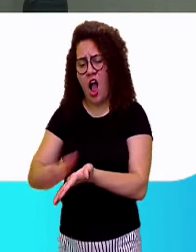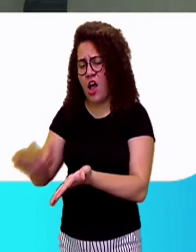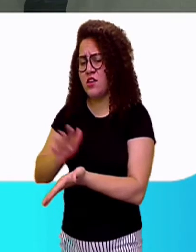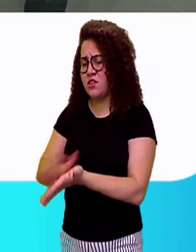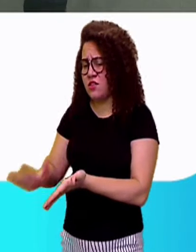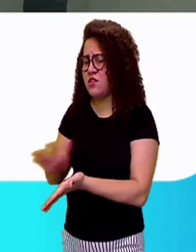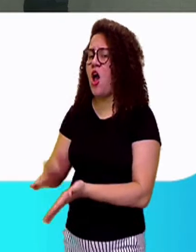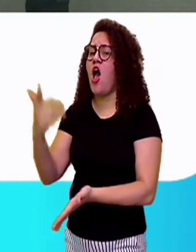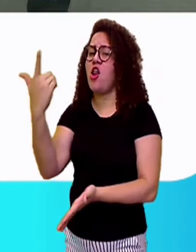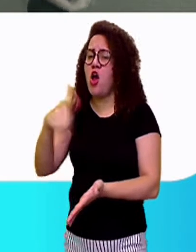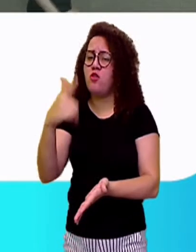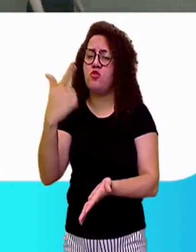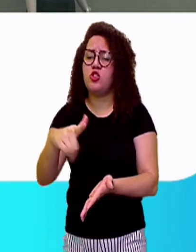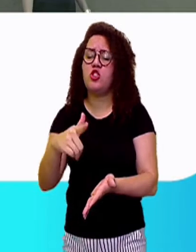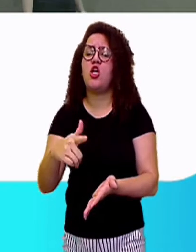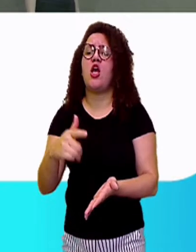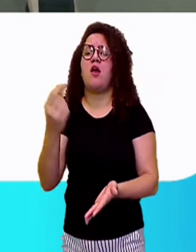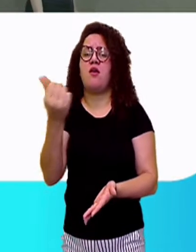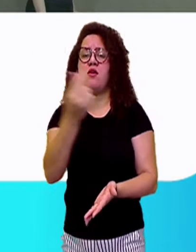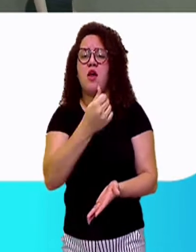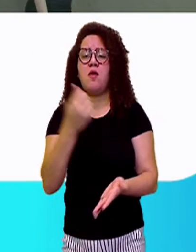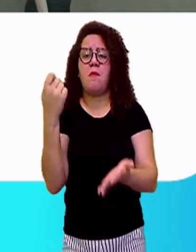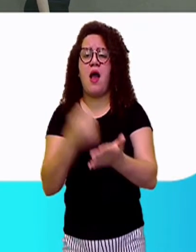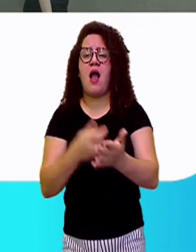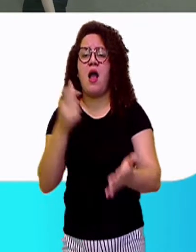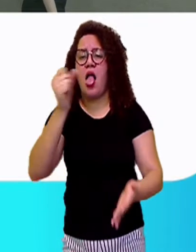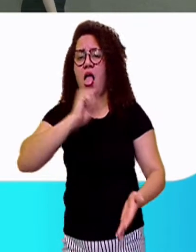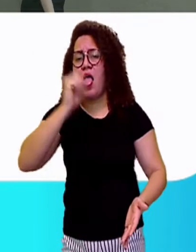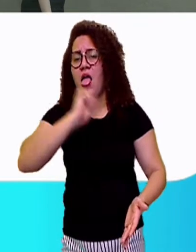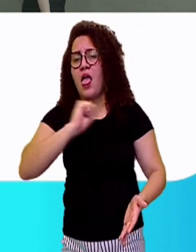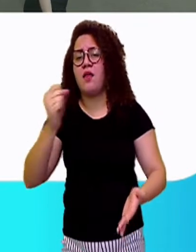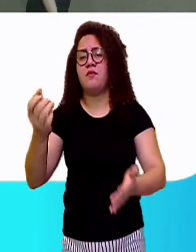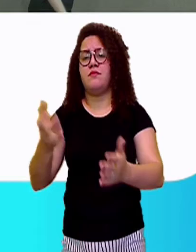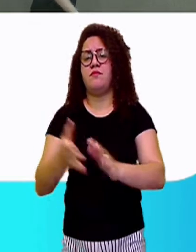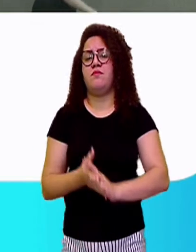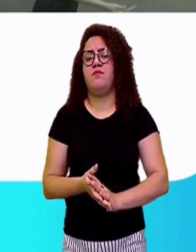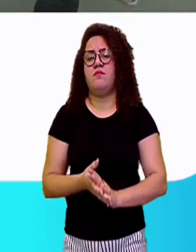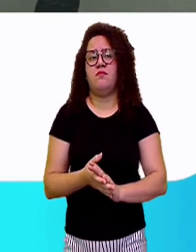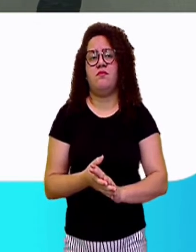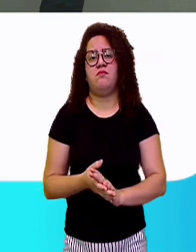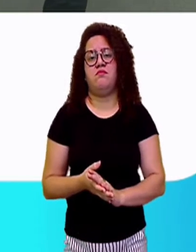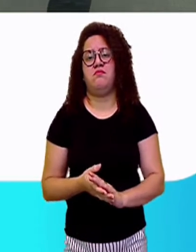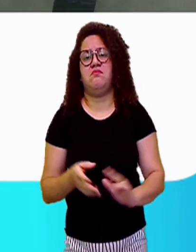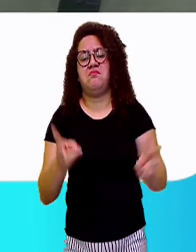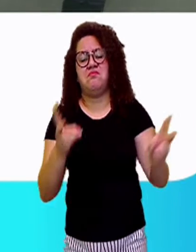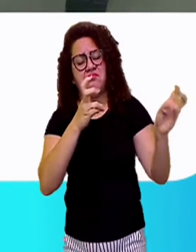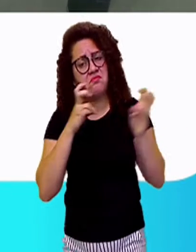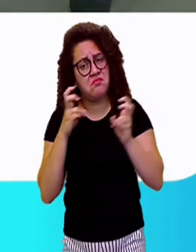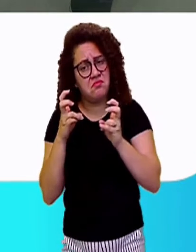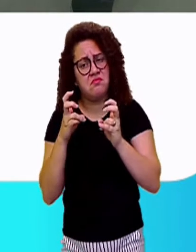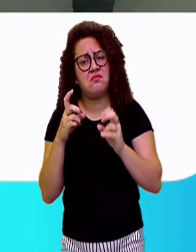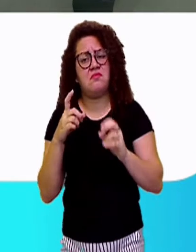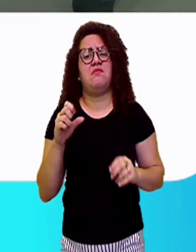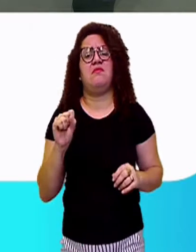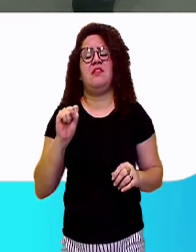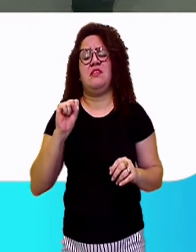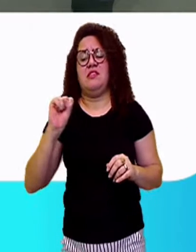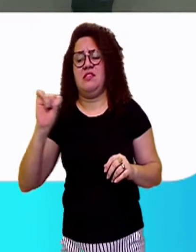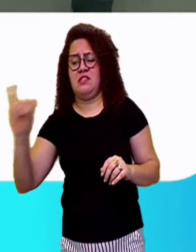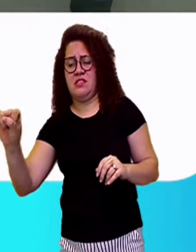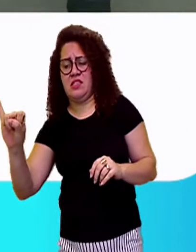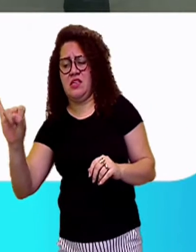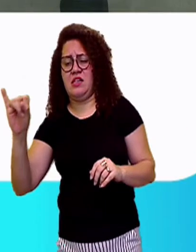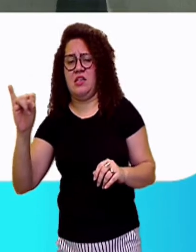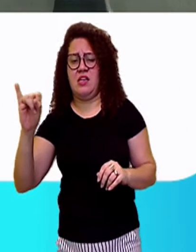calculou que ela não tinha o dinheiro para comprar o sorvete. Então, analisando, se ela comprou